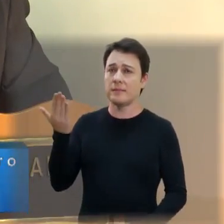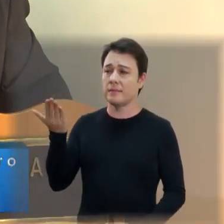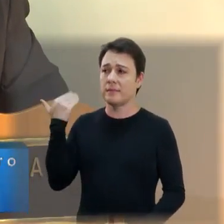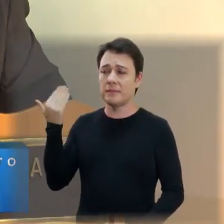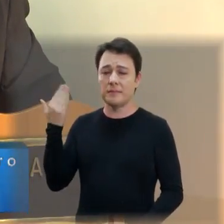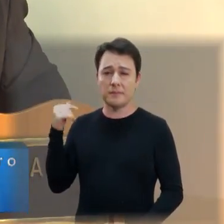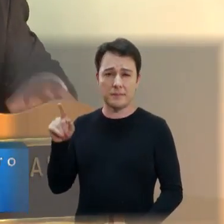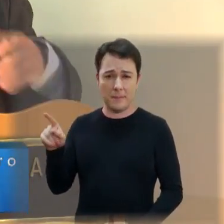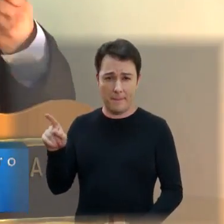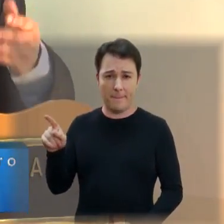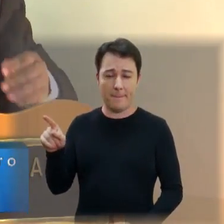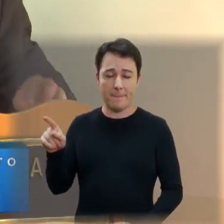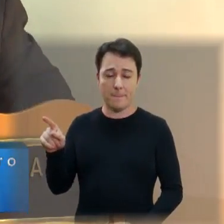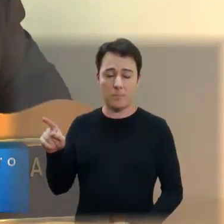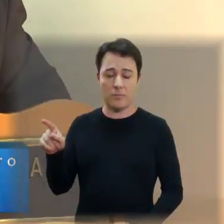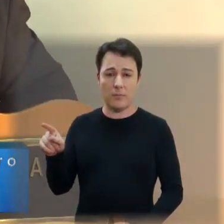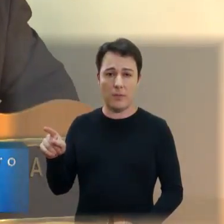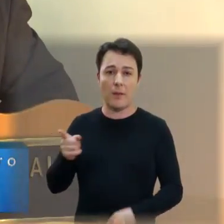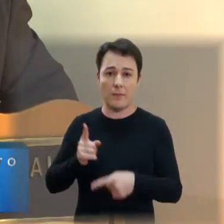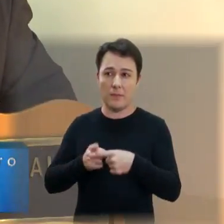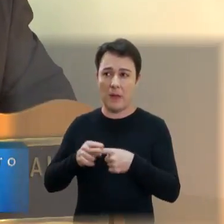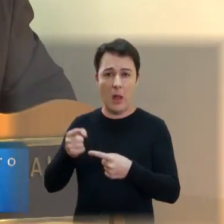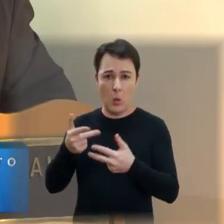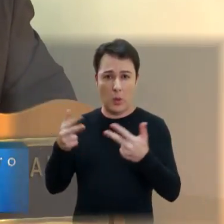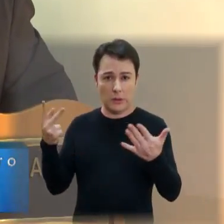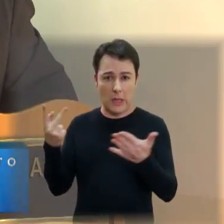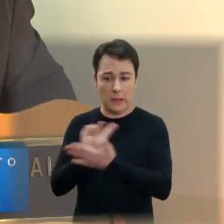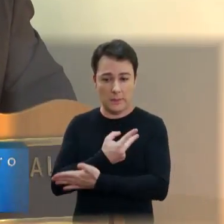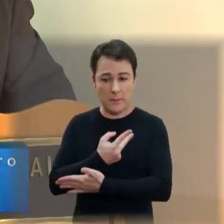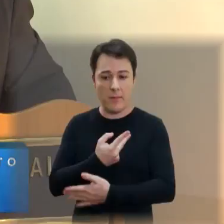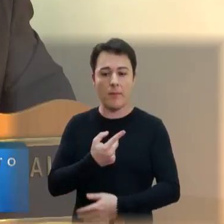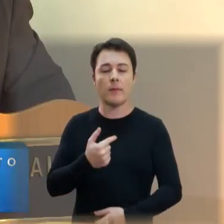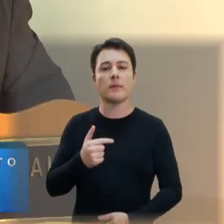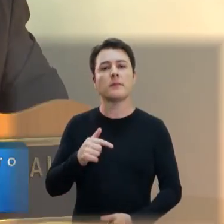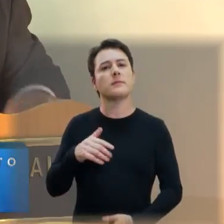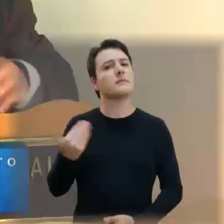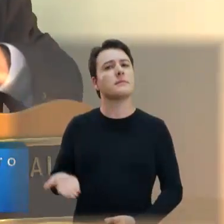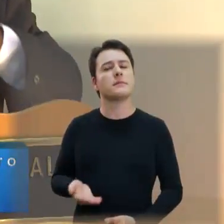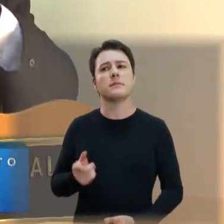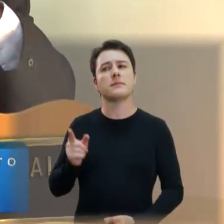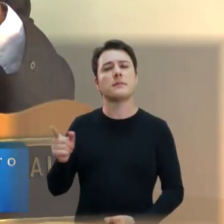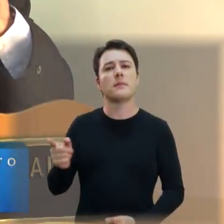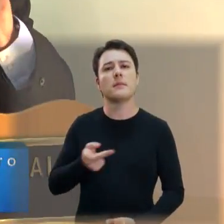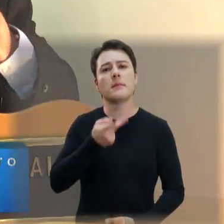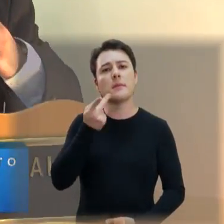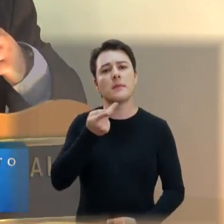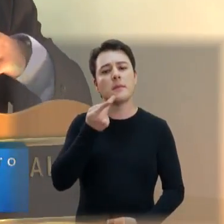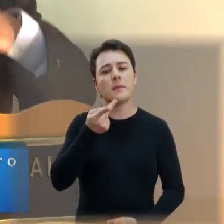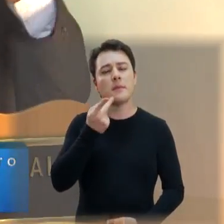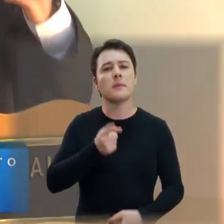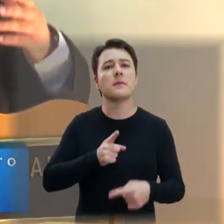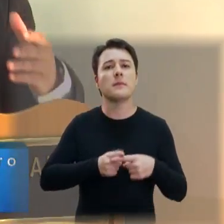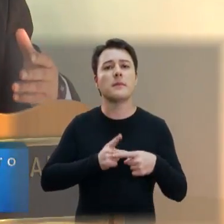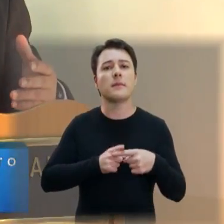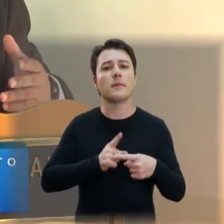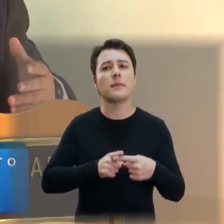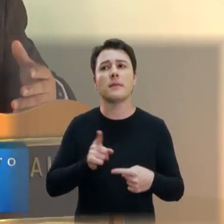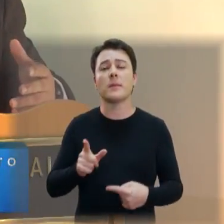lá desses acontecimentos, né, foi levantado, né, essa questão, porque